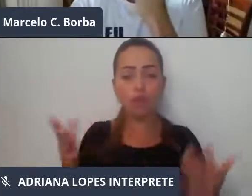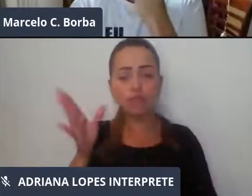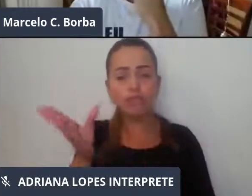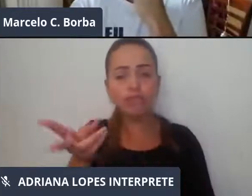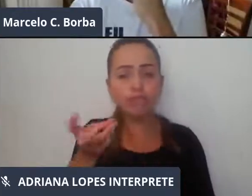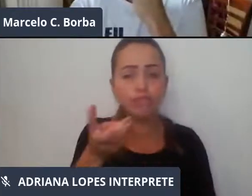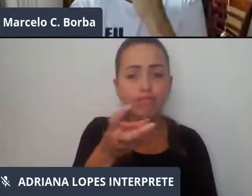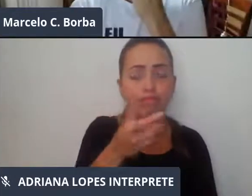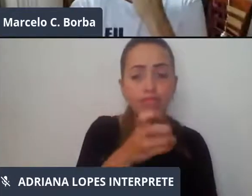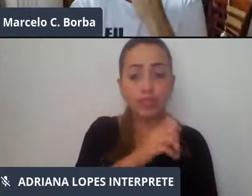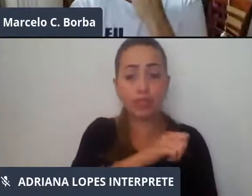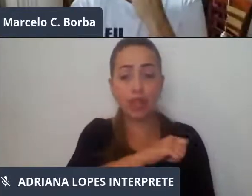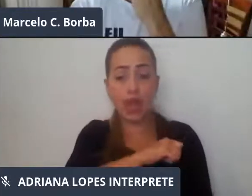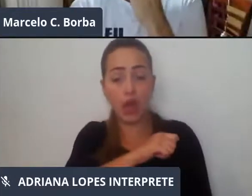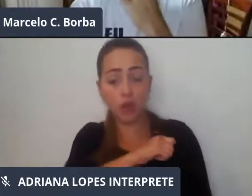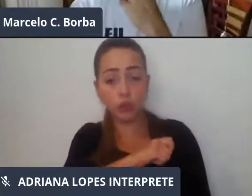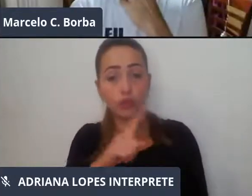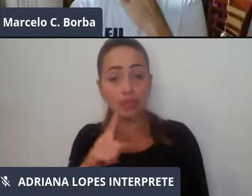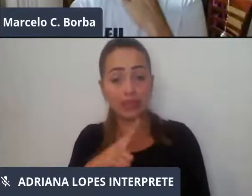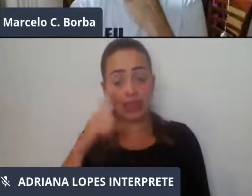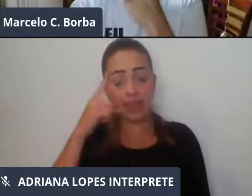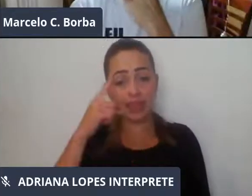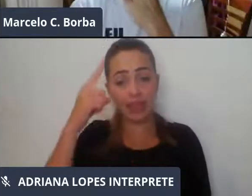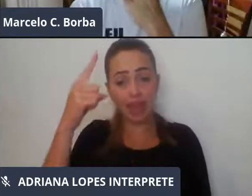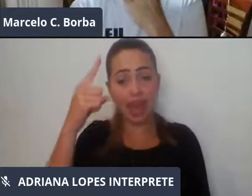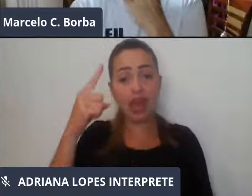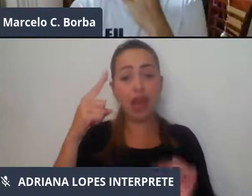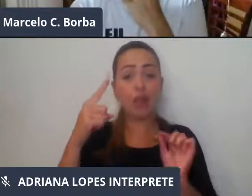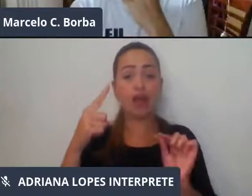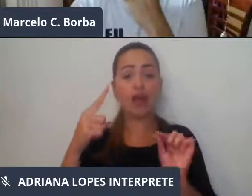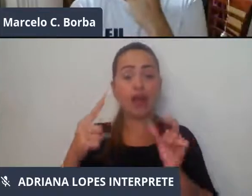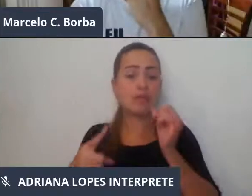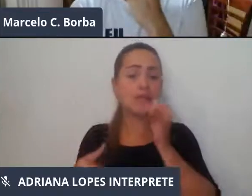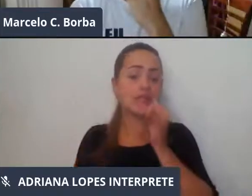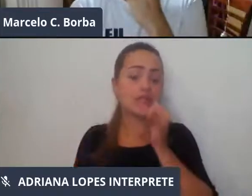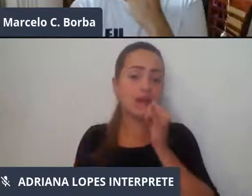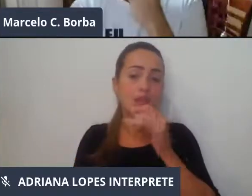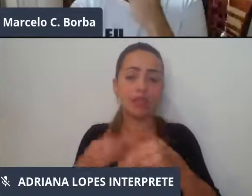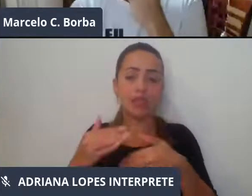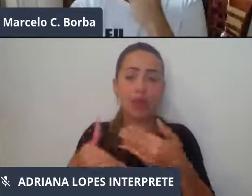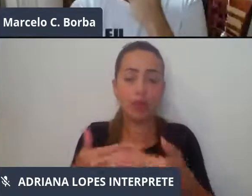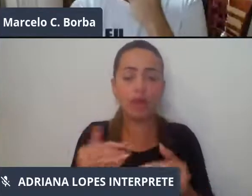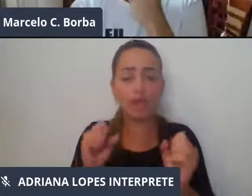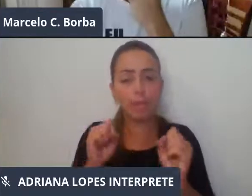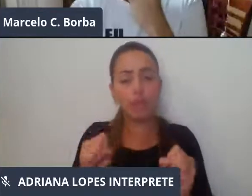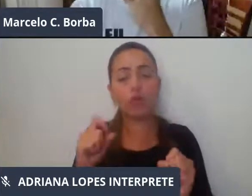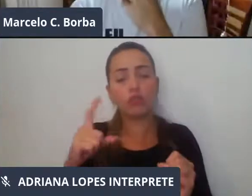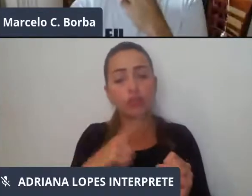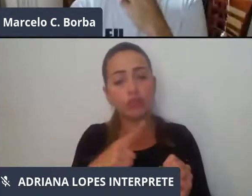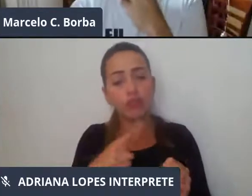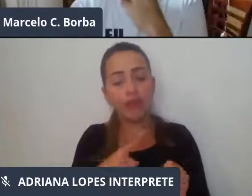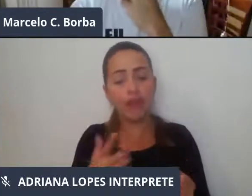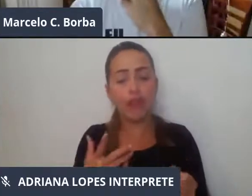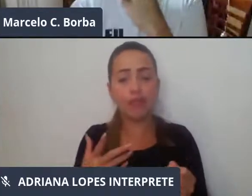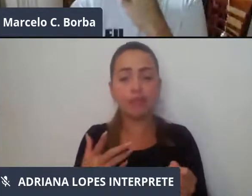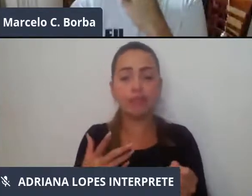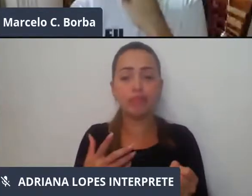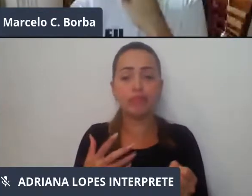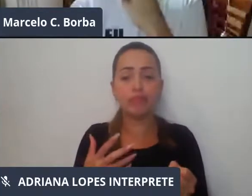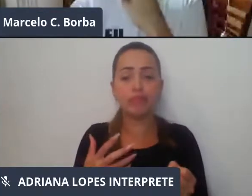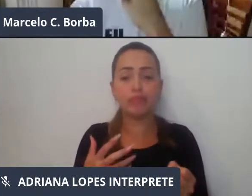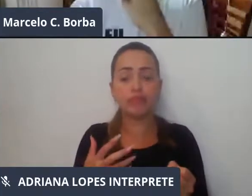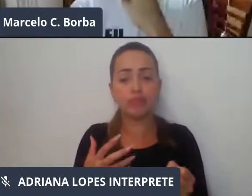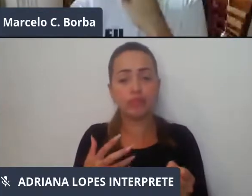seus estudantes tendo a ideia de que, por exemplo, uma sequência pode ser formada por